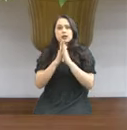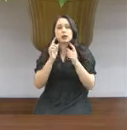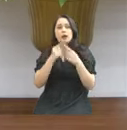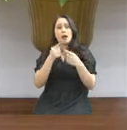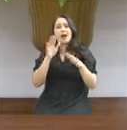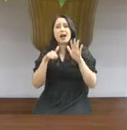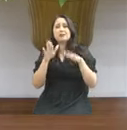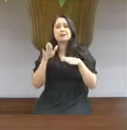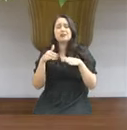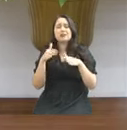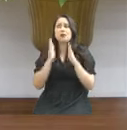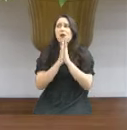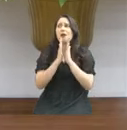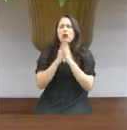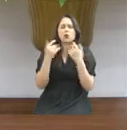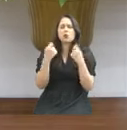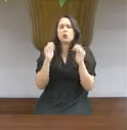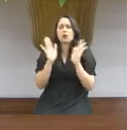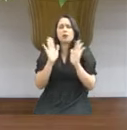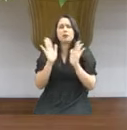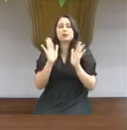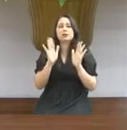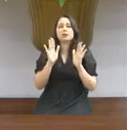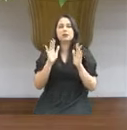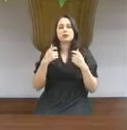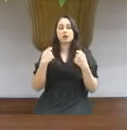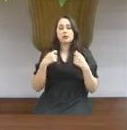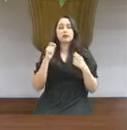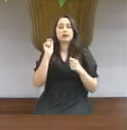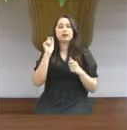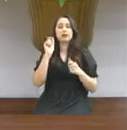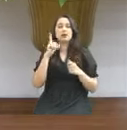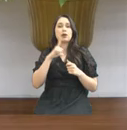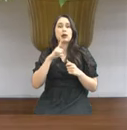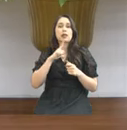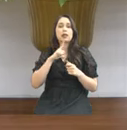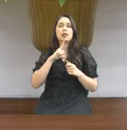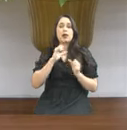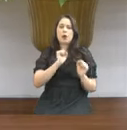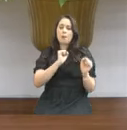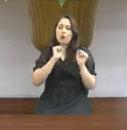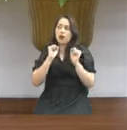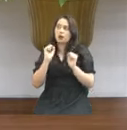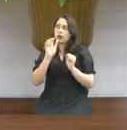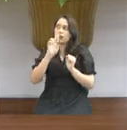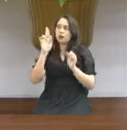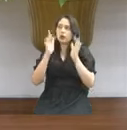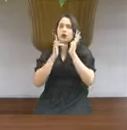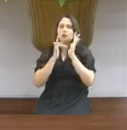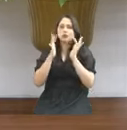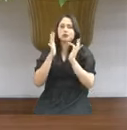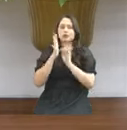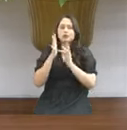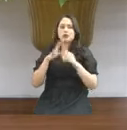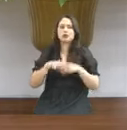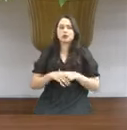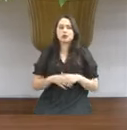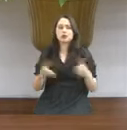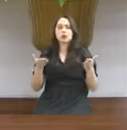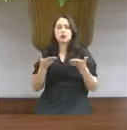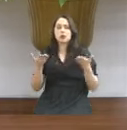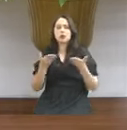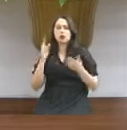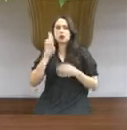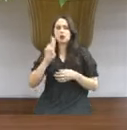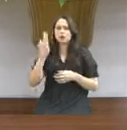orar. Às vezes nós precisamos usar a autoridade do nome de Jesus. E levante a mão, porque eu vou usar essa